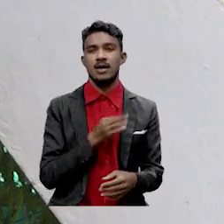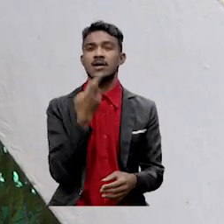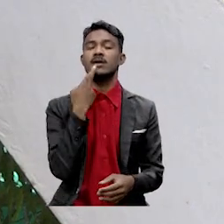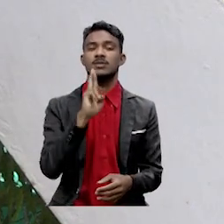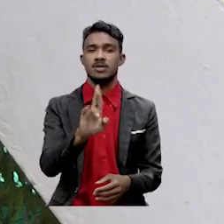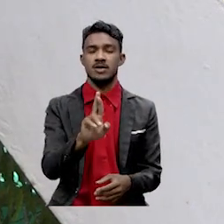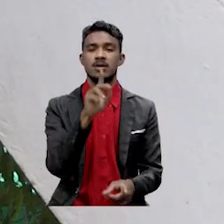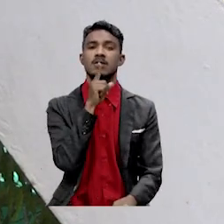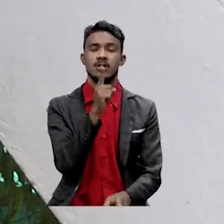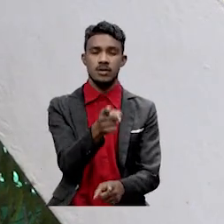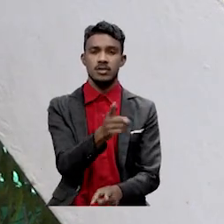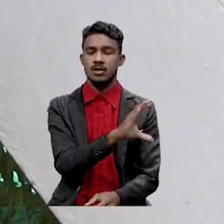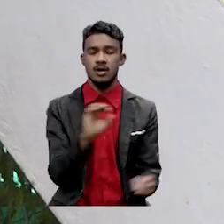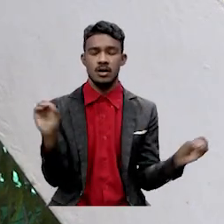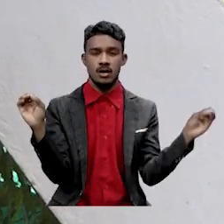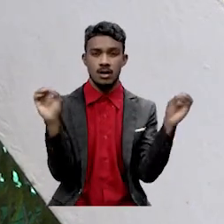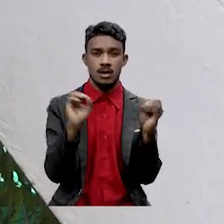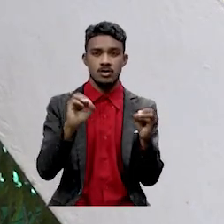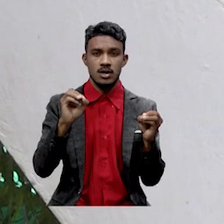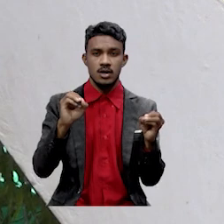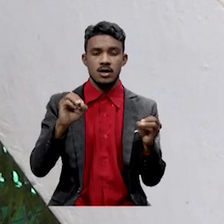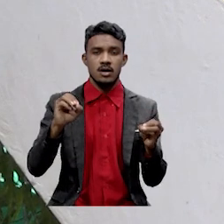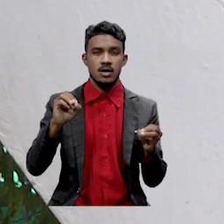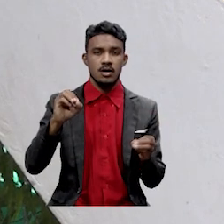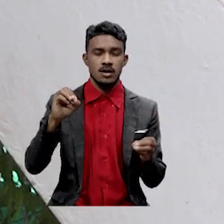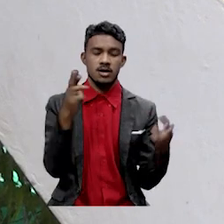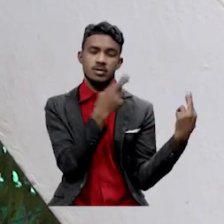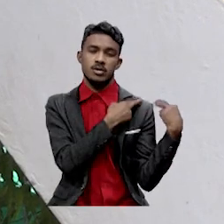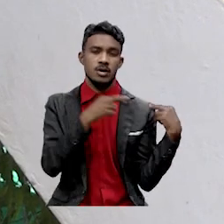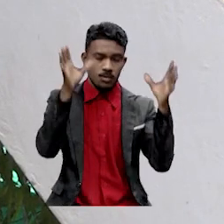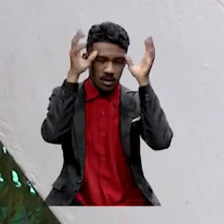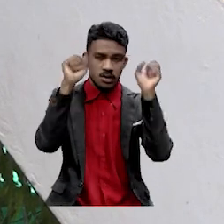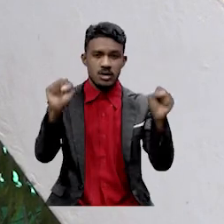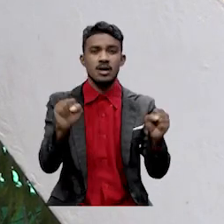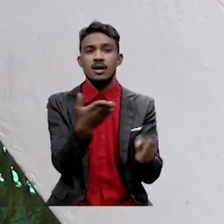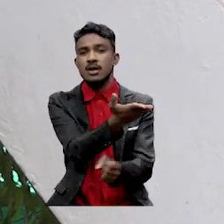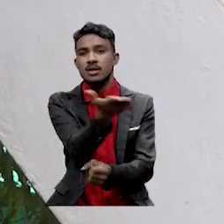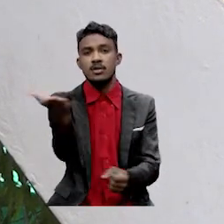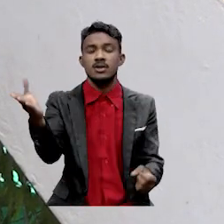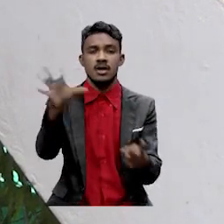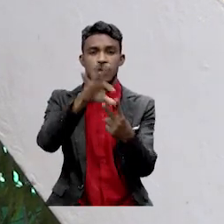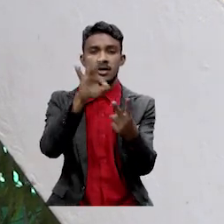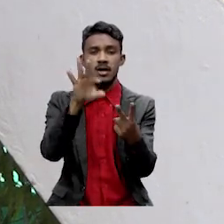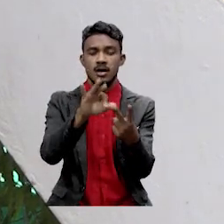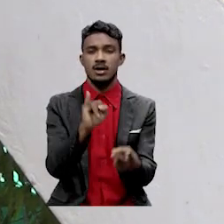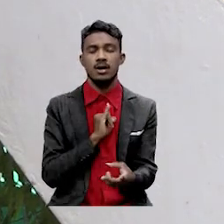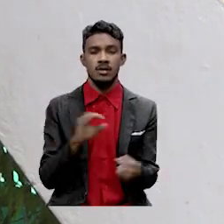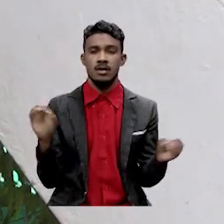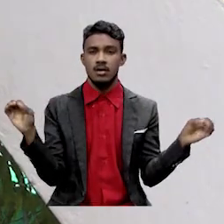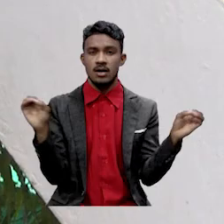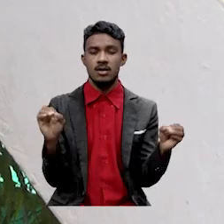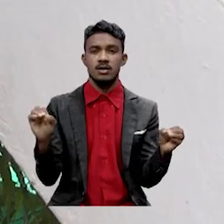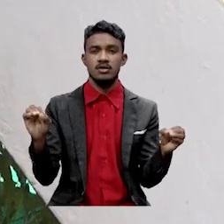claro, lá os responsabilidades do presidente Nian. Né? E também o ser ele, há o presidente, lá os